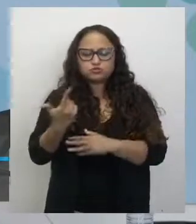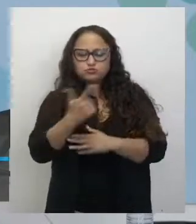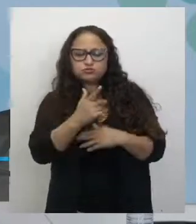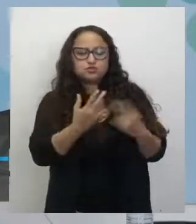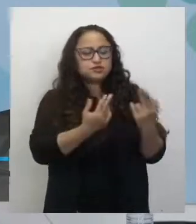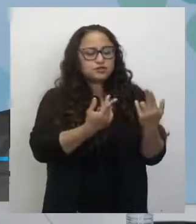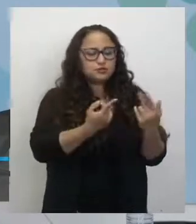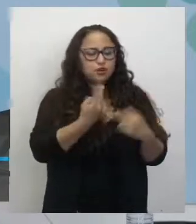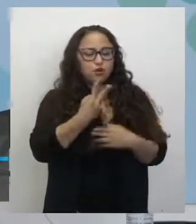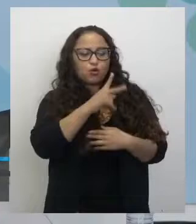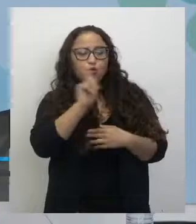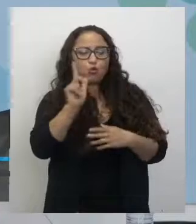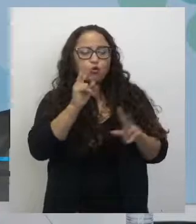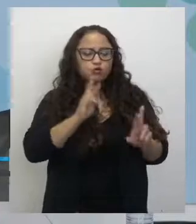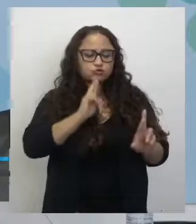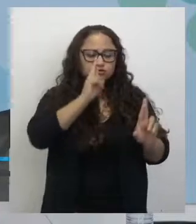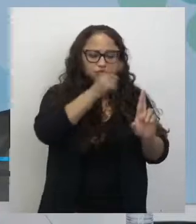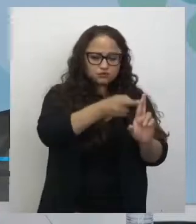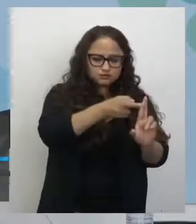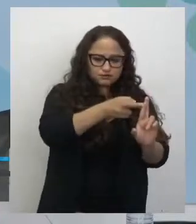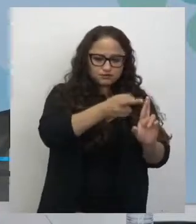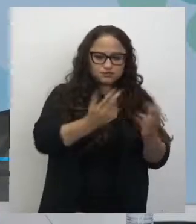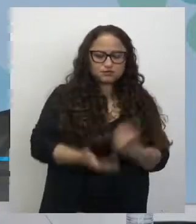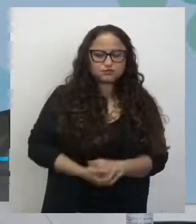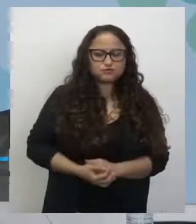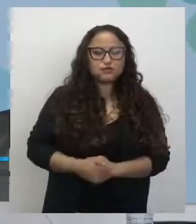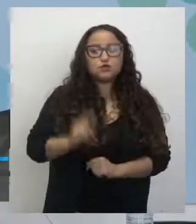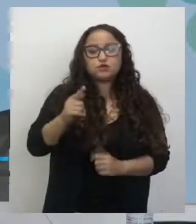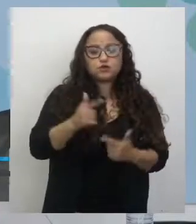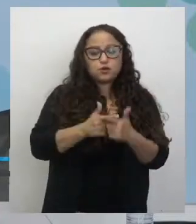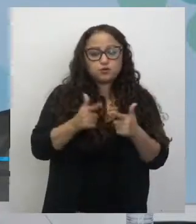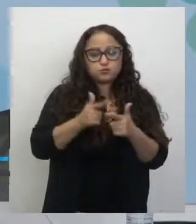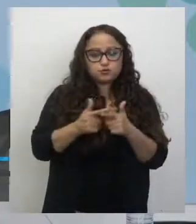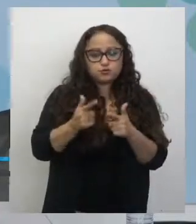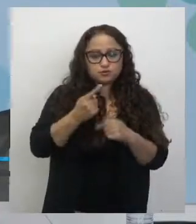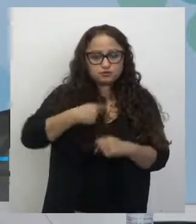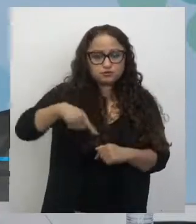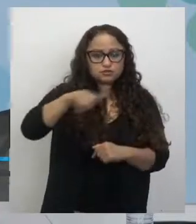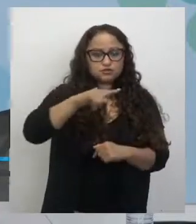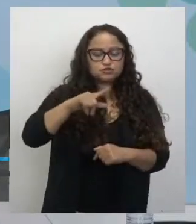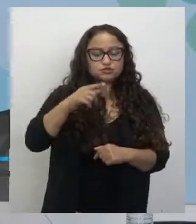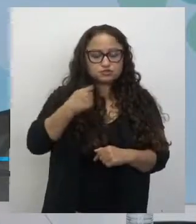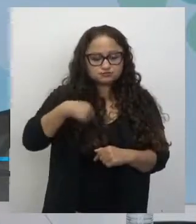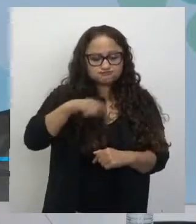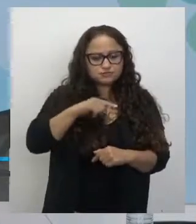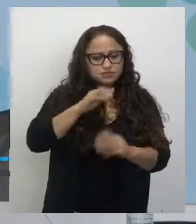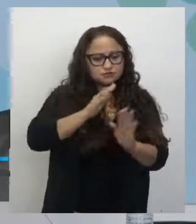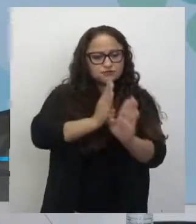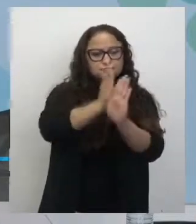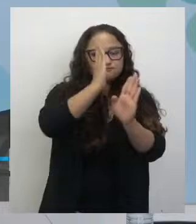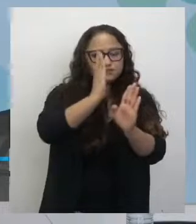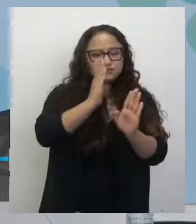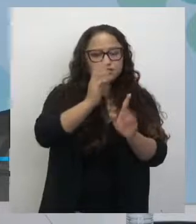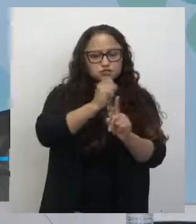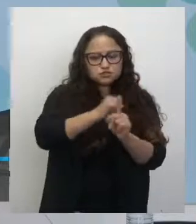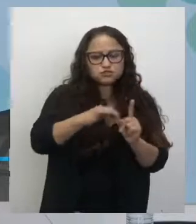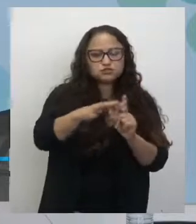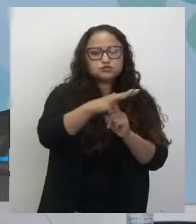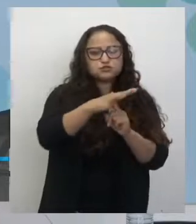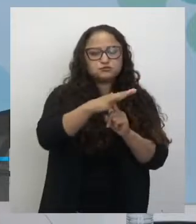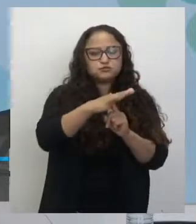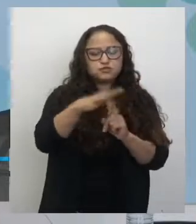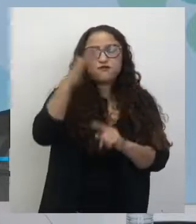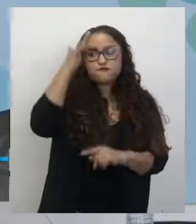pessoa com outro referencial. Então, um dos problemas que nós temos enfrentado socialmente,